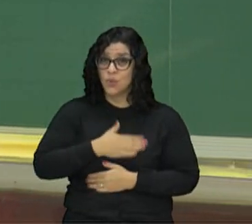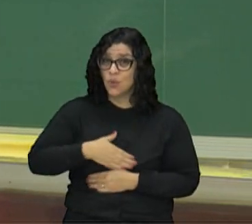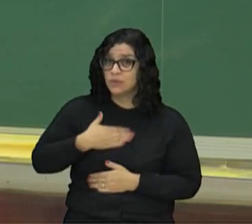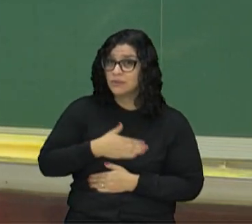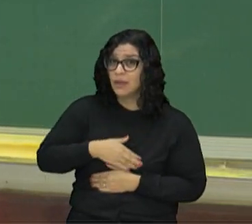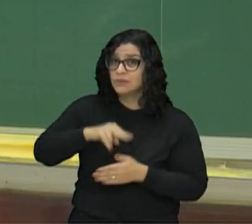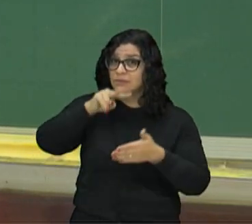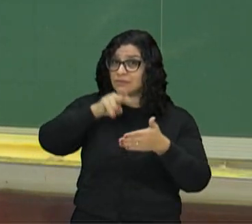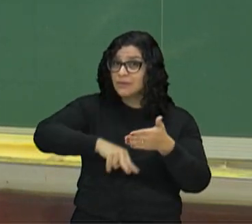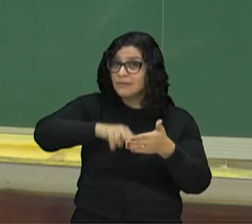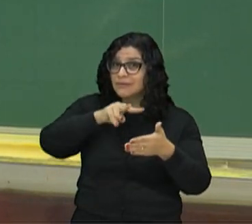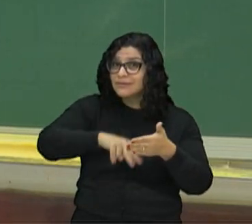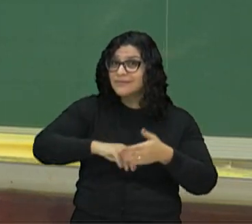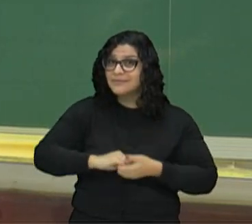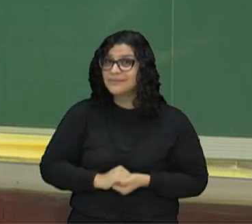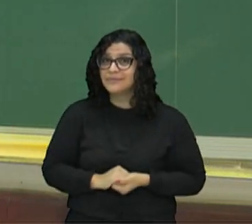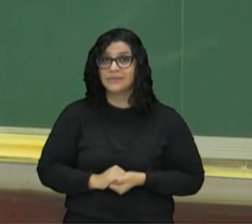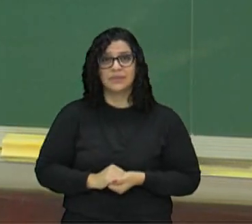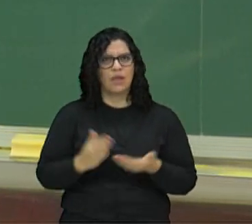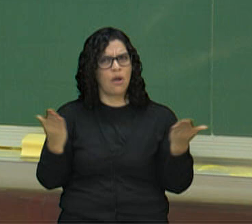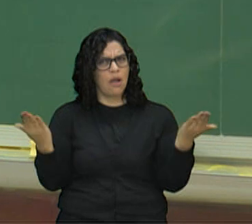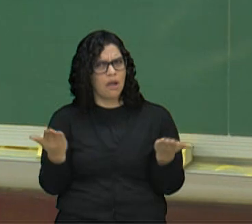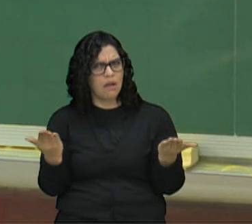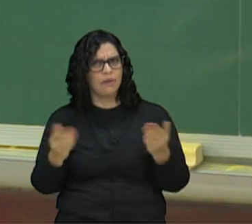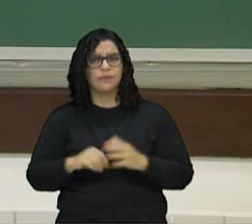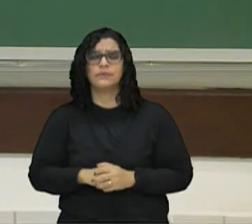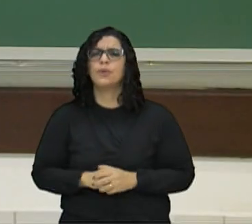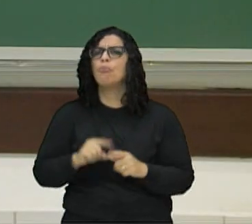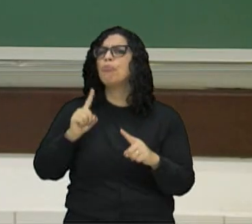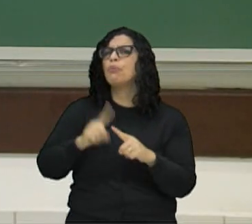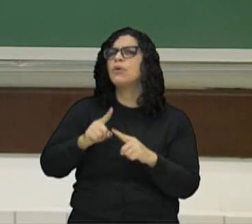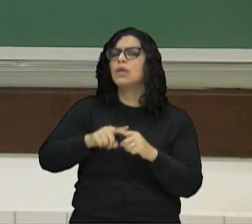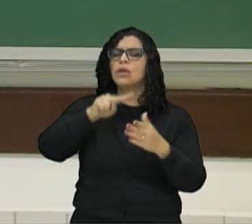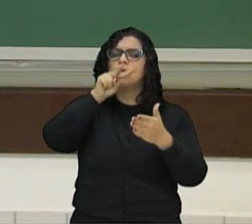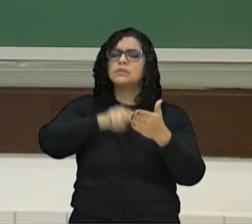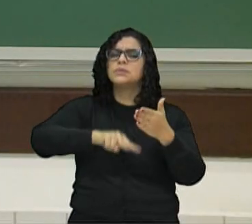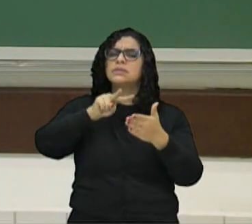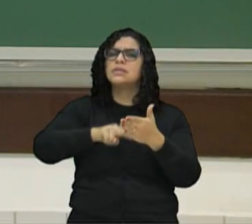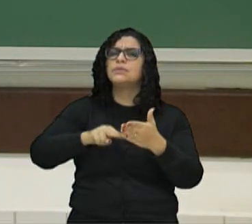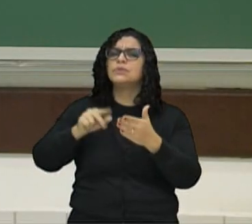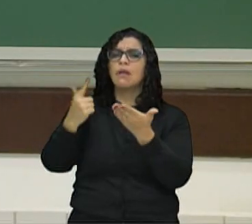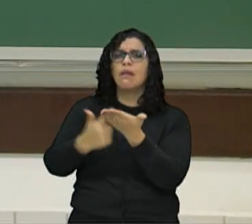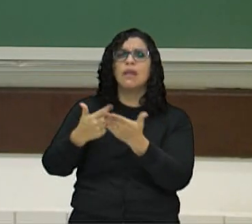Gostaram dessa leitura? Então,